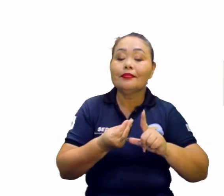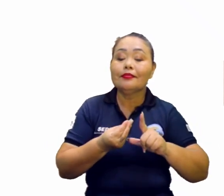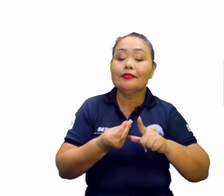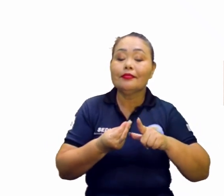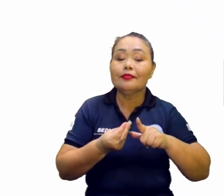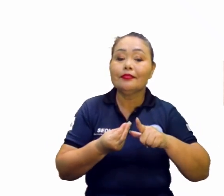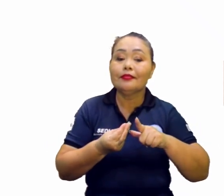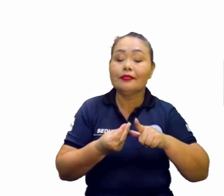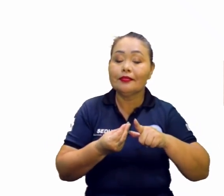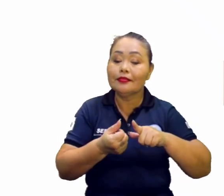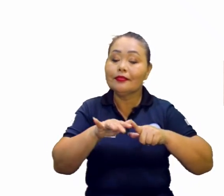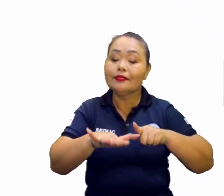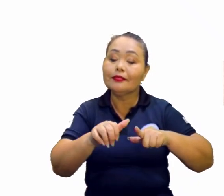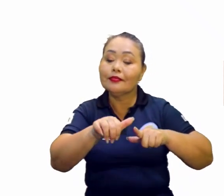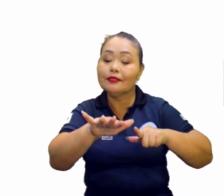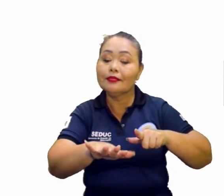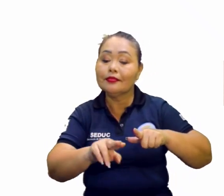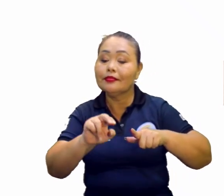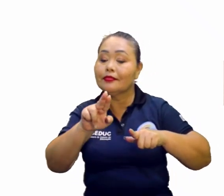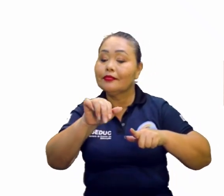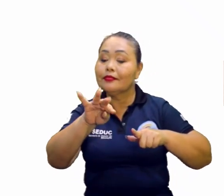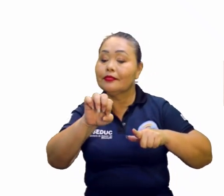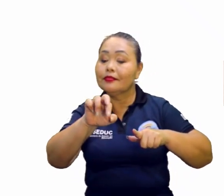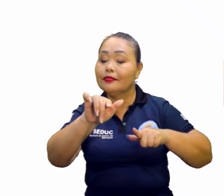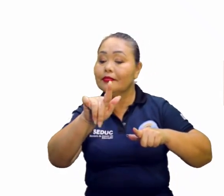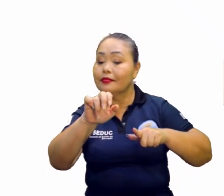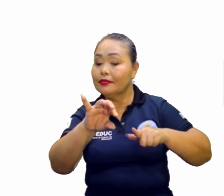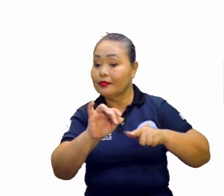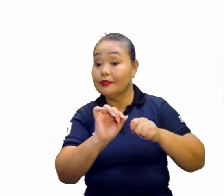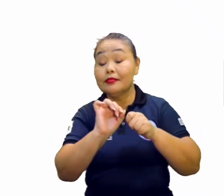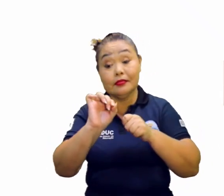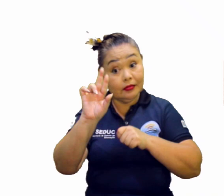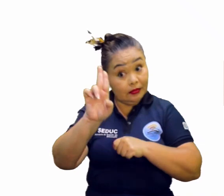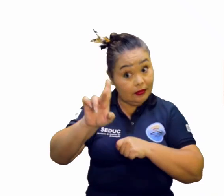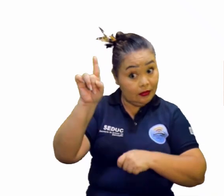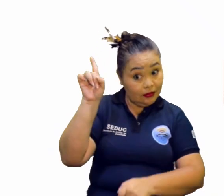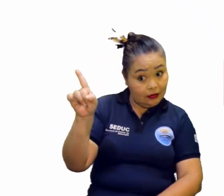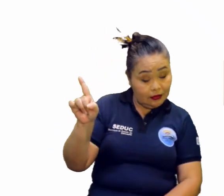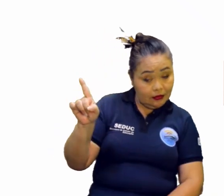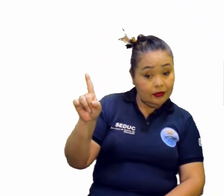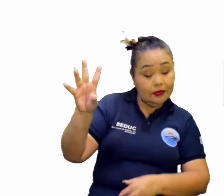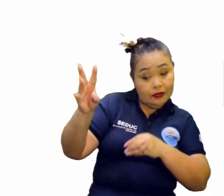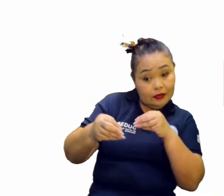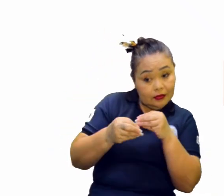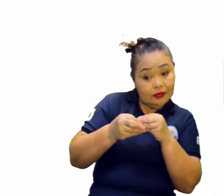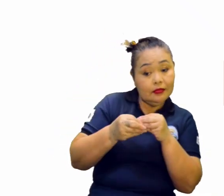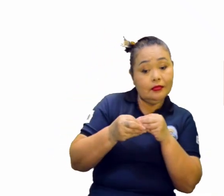fixação desse nitrogênio aí através delas, né, juntamente com